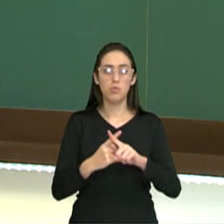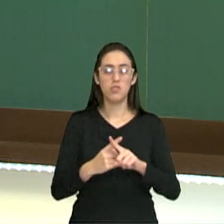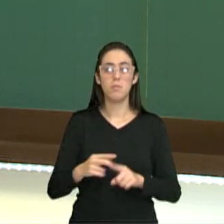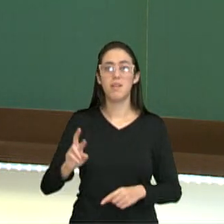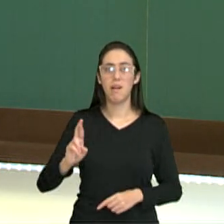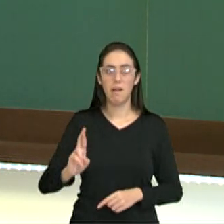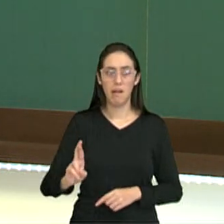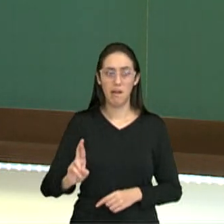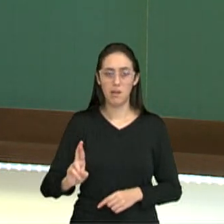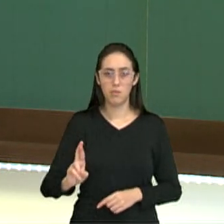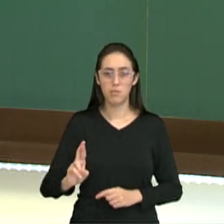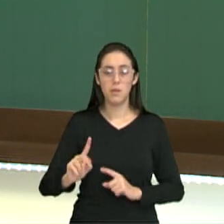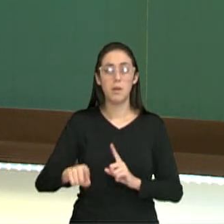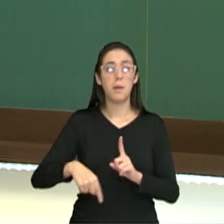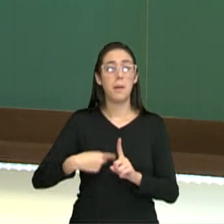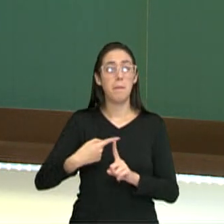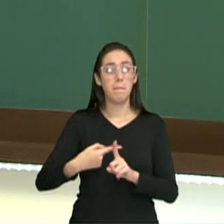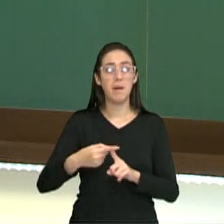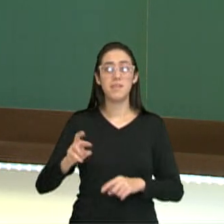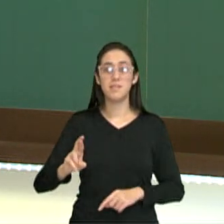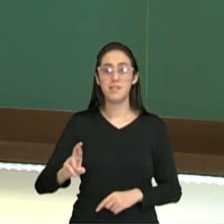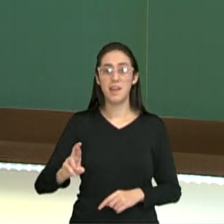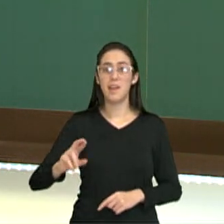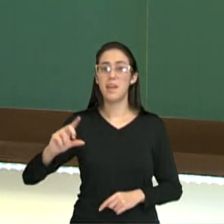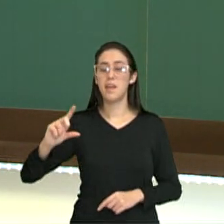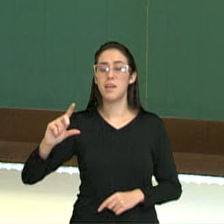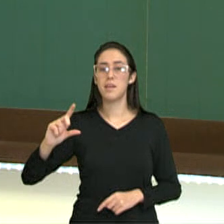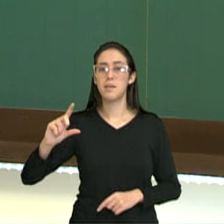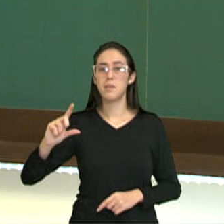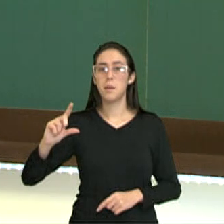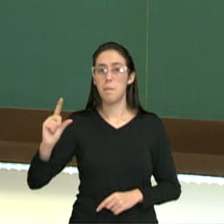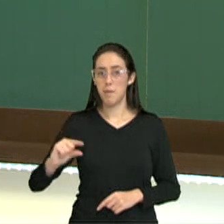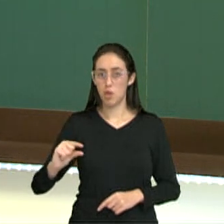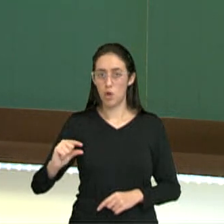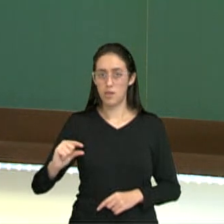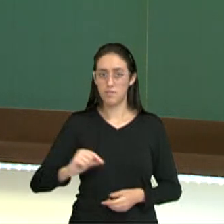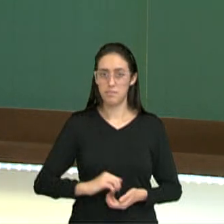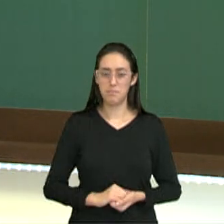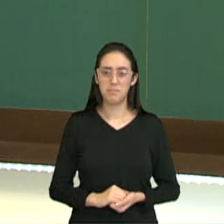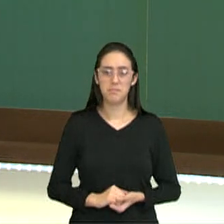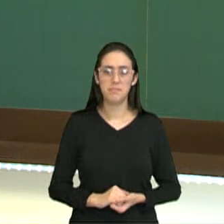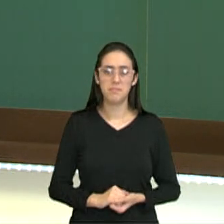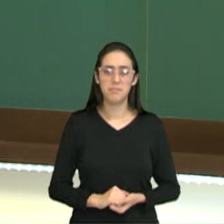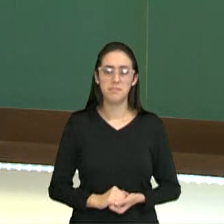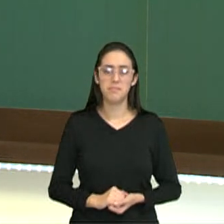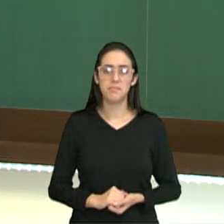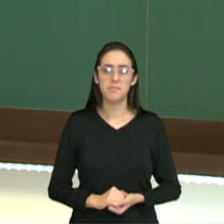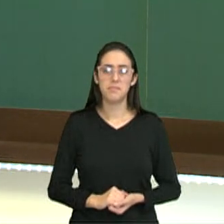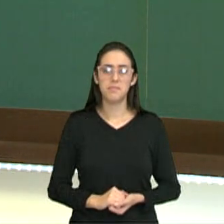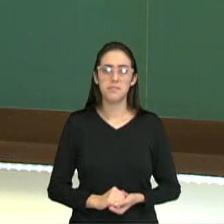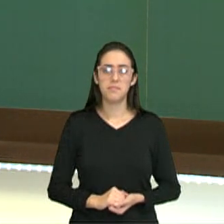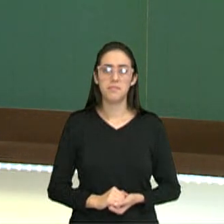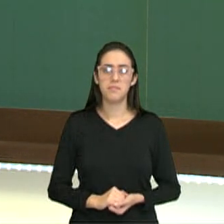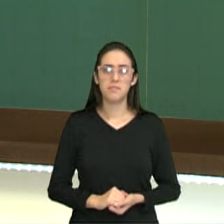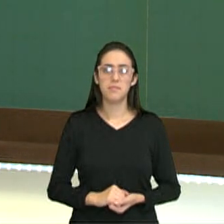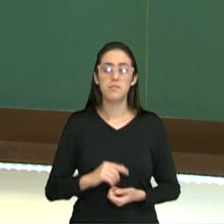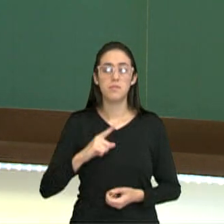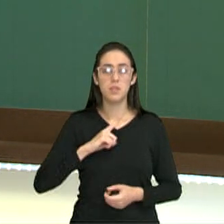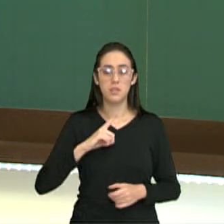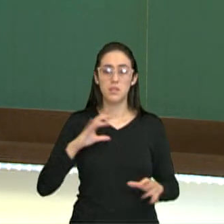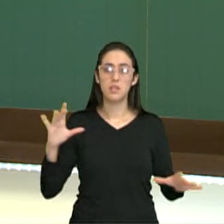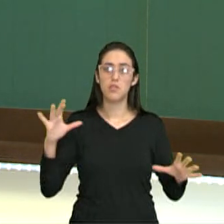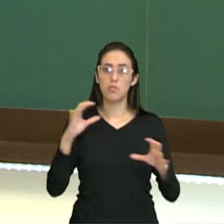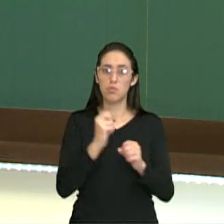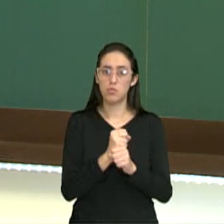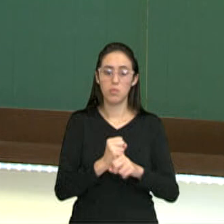base menor mais o raio da base maior mais o raio da base menor. A somatória dos